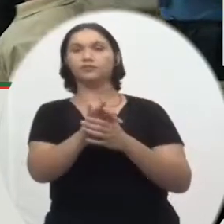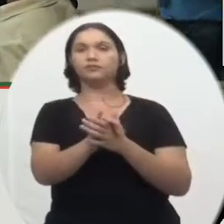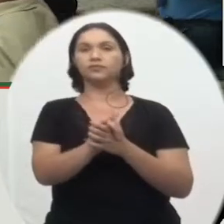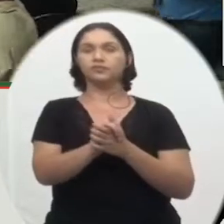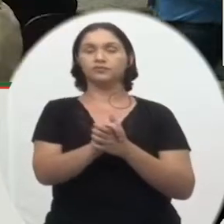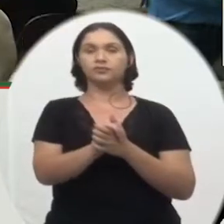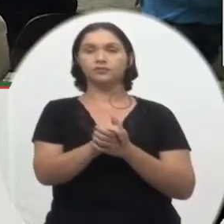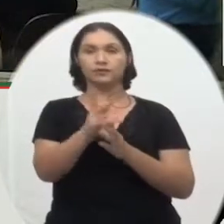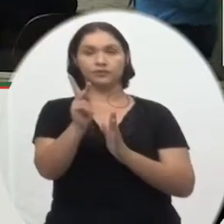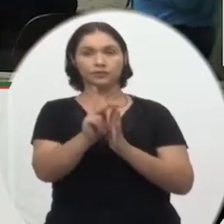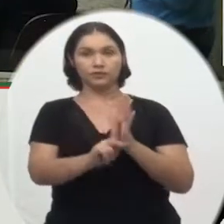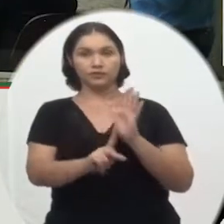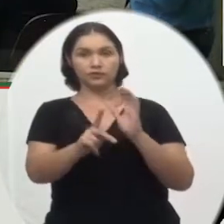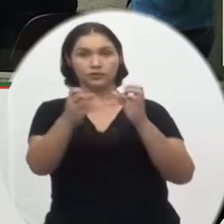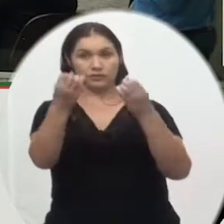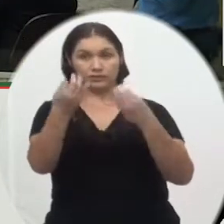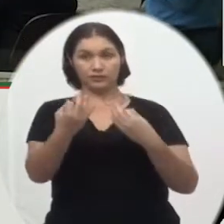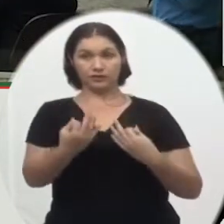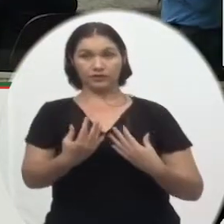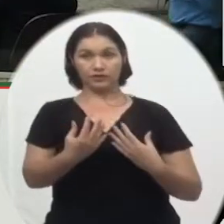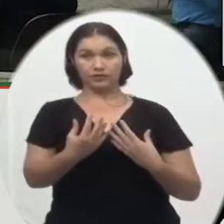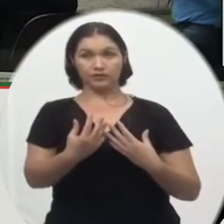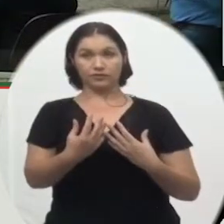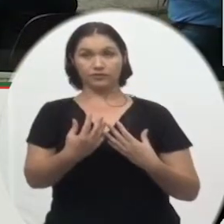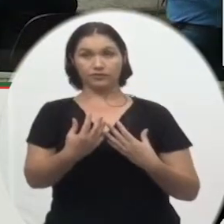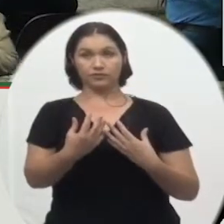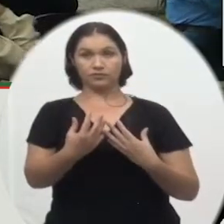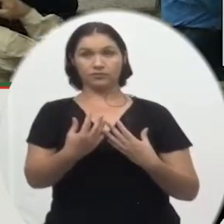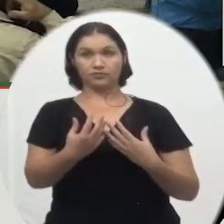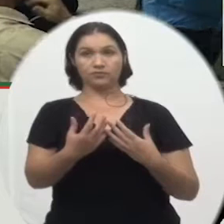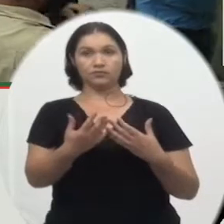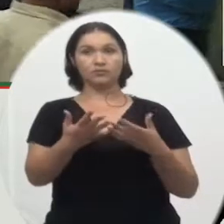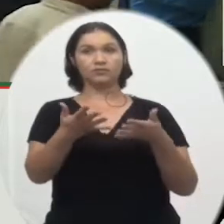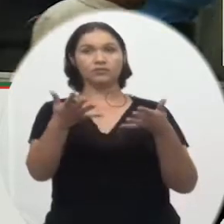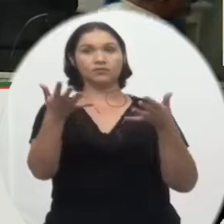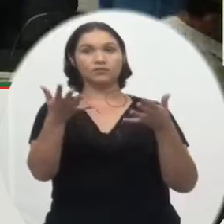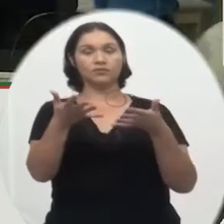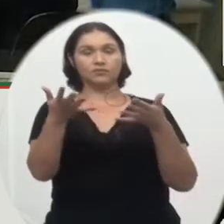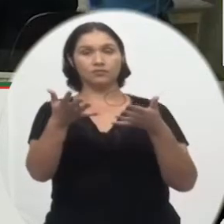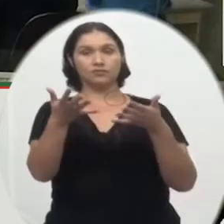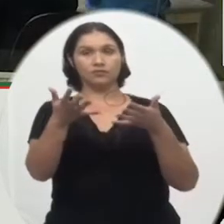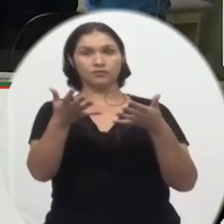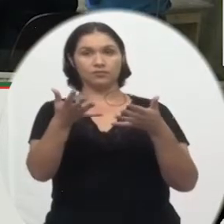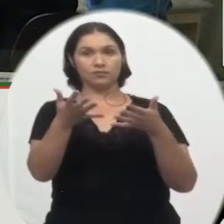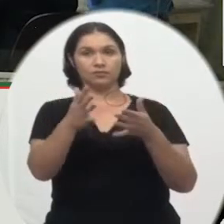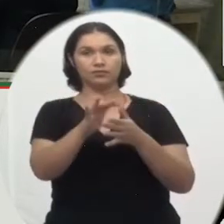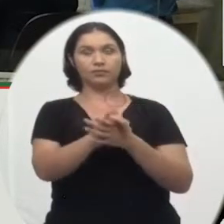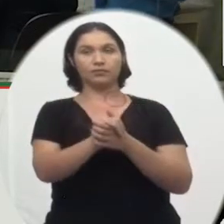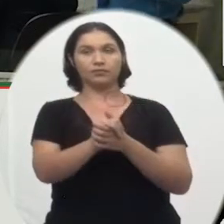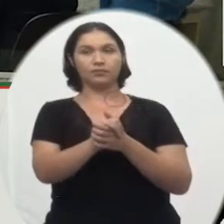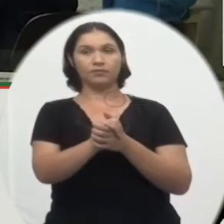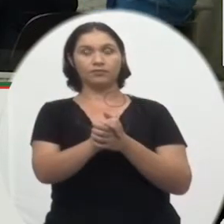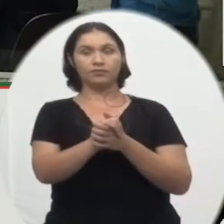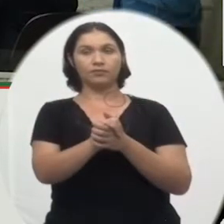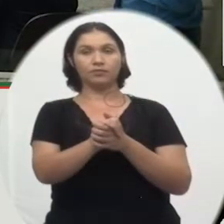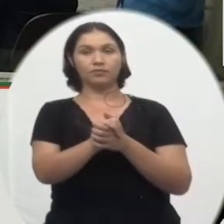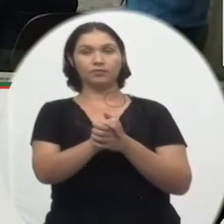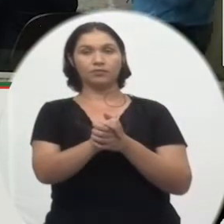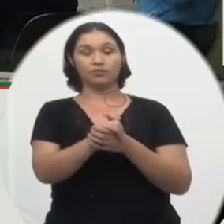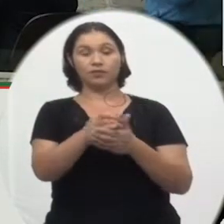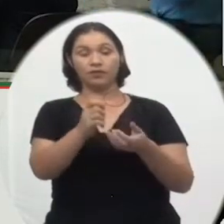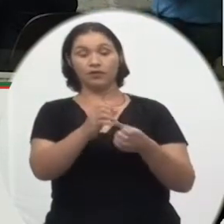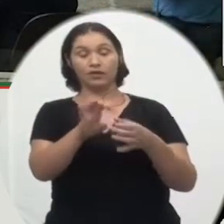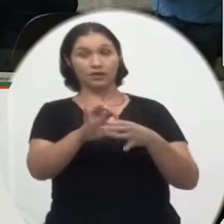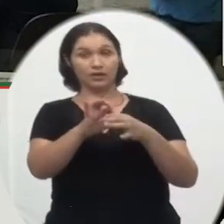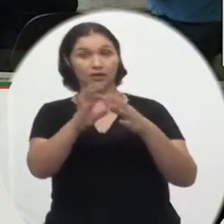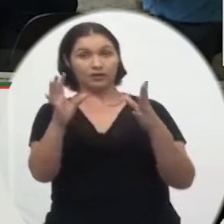no projeto, vereador Toninho, fica autorizada a criação e transporte de abelhas silvestres nativas, abelhas